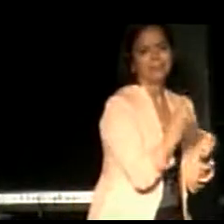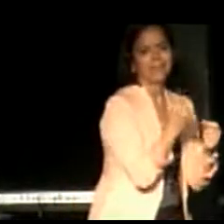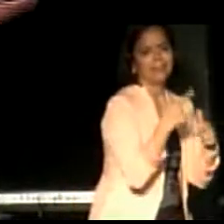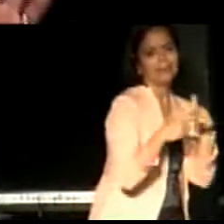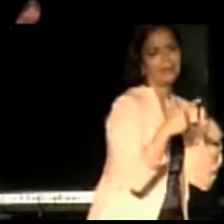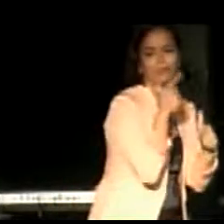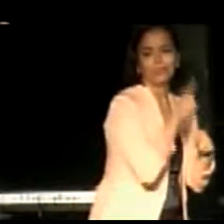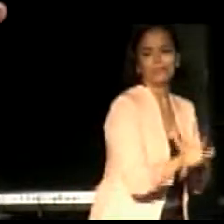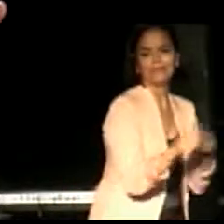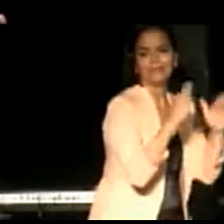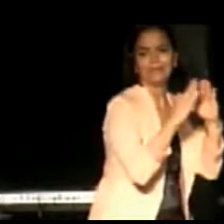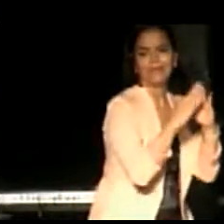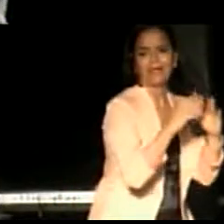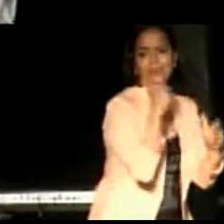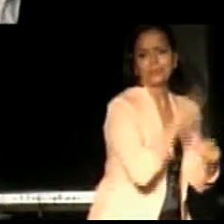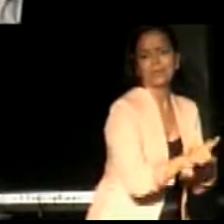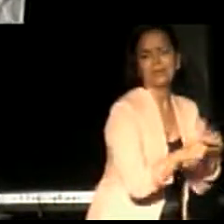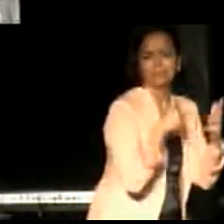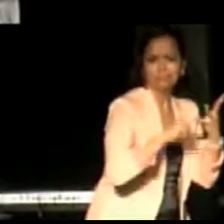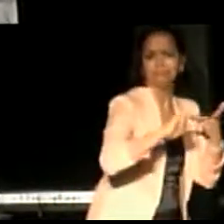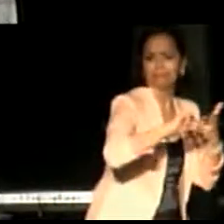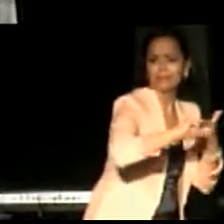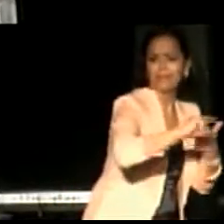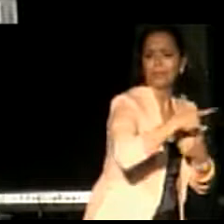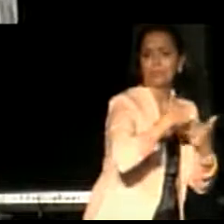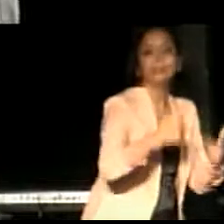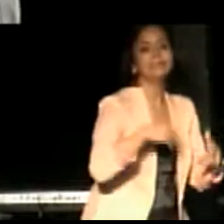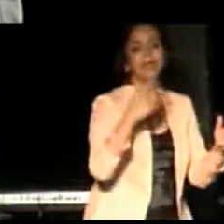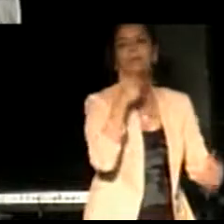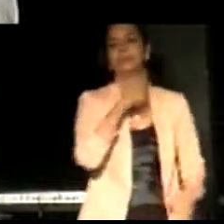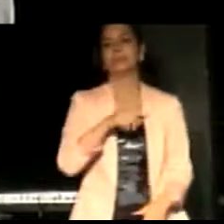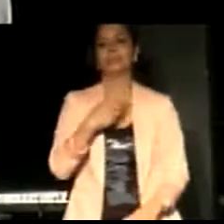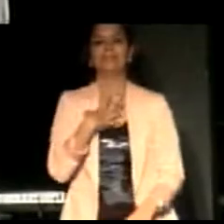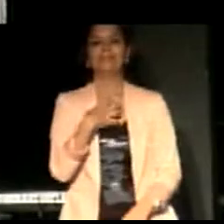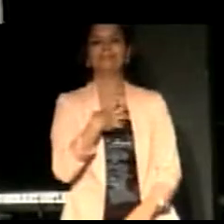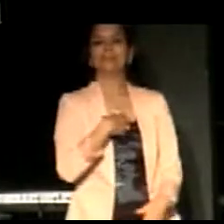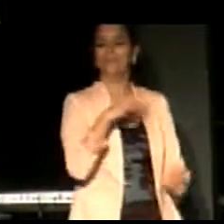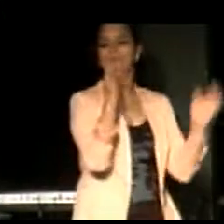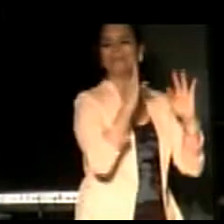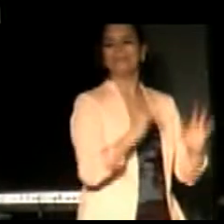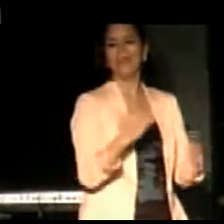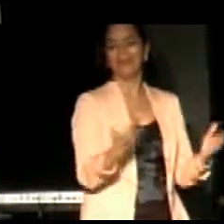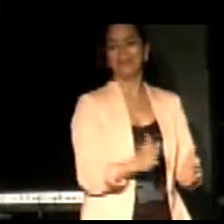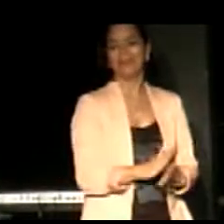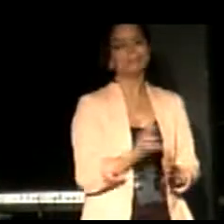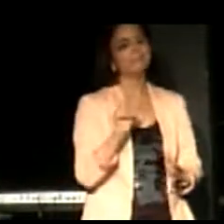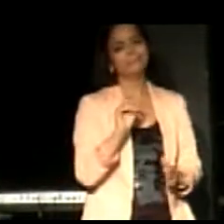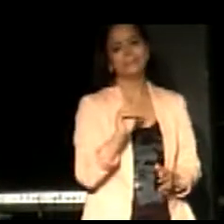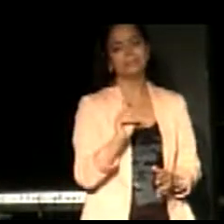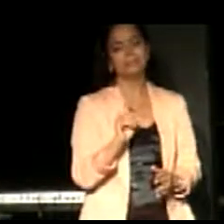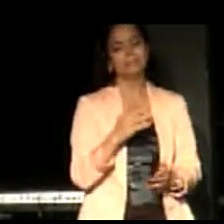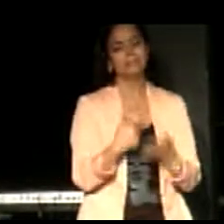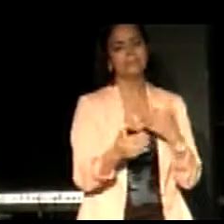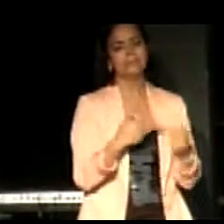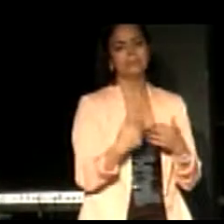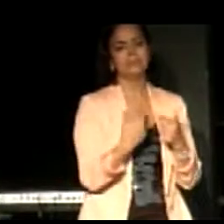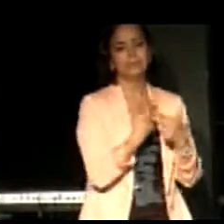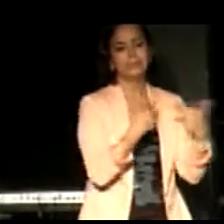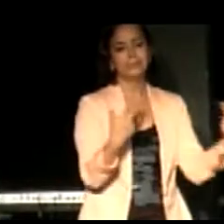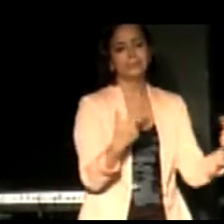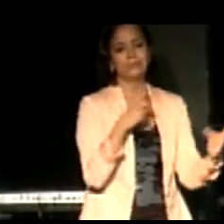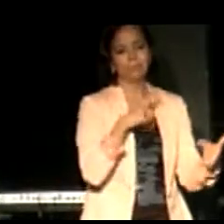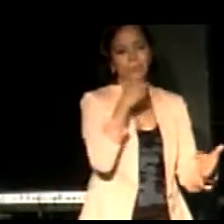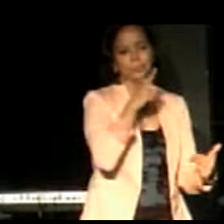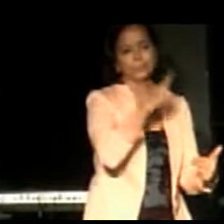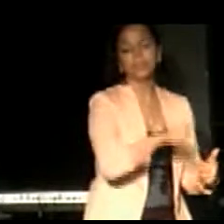Porque a bem-aventurança traz, de fato, os estatutos do reino, as orientações para o